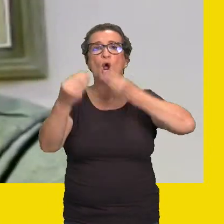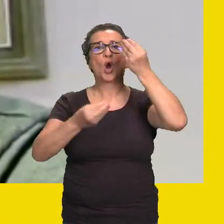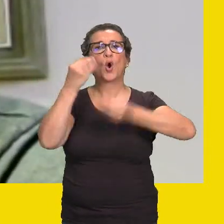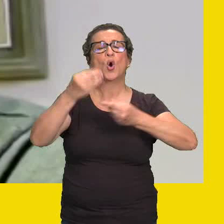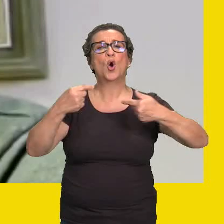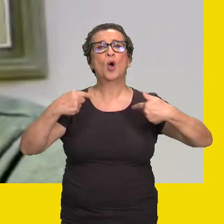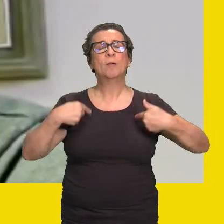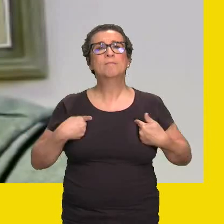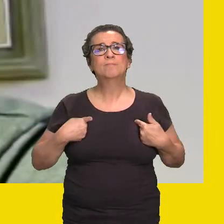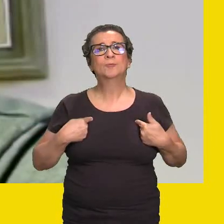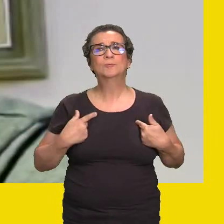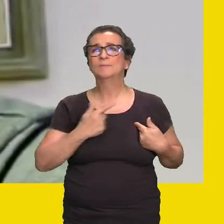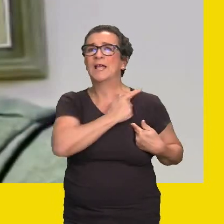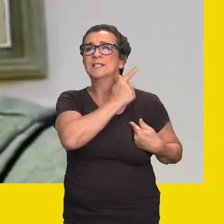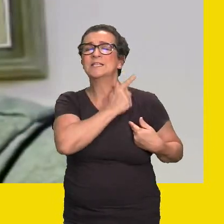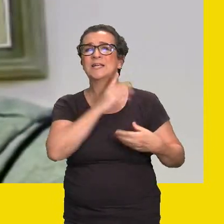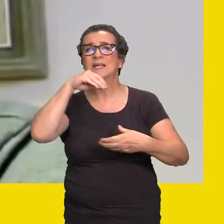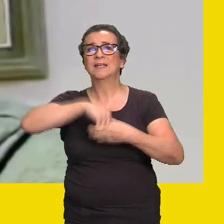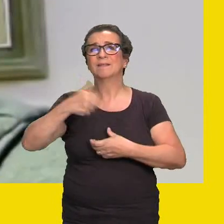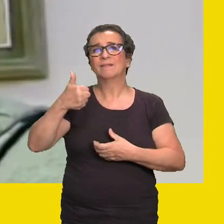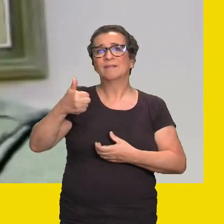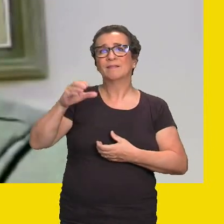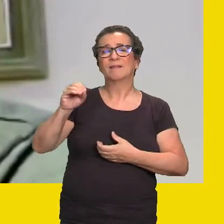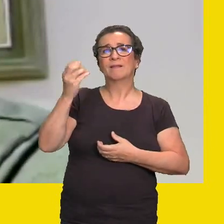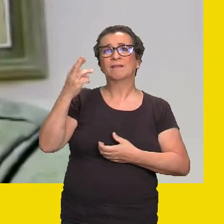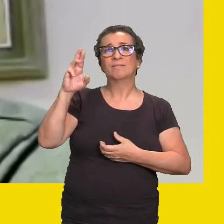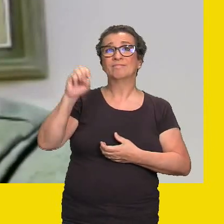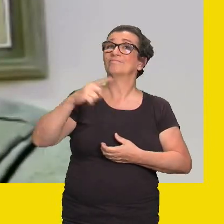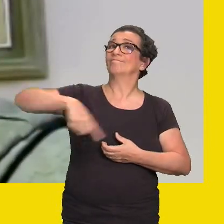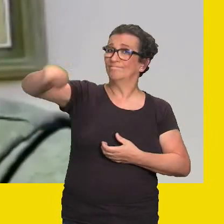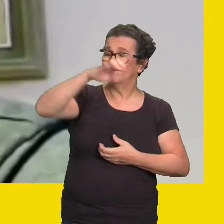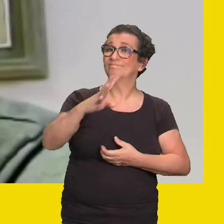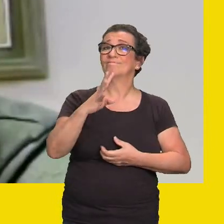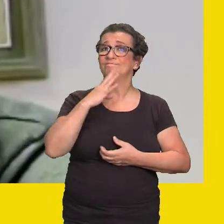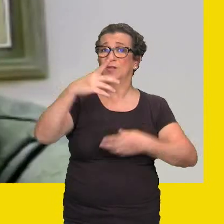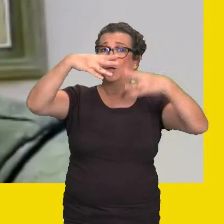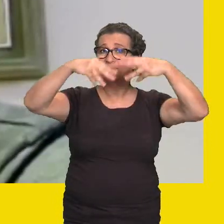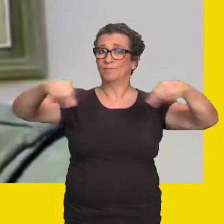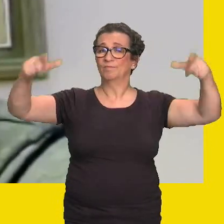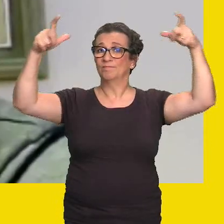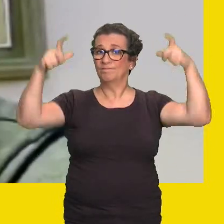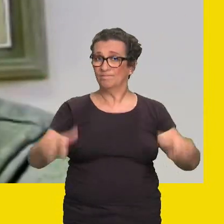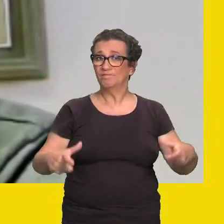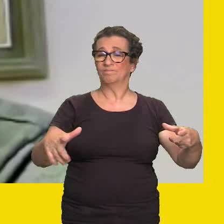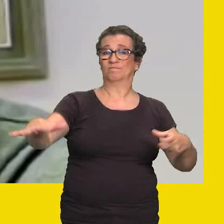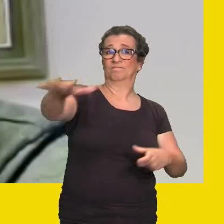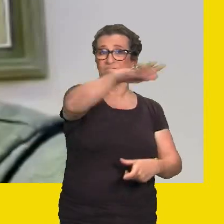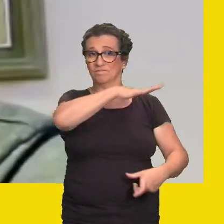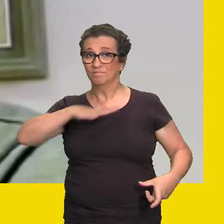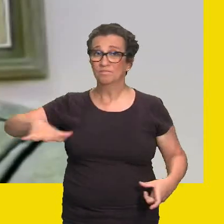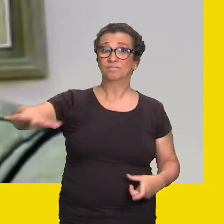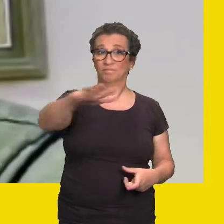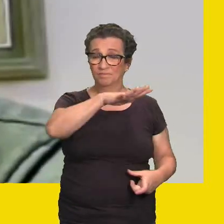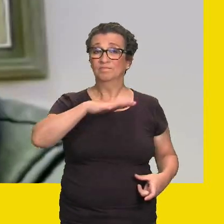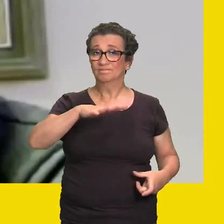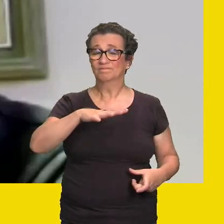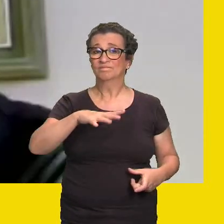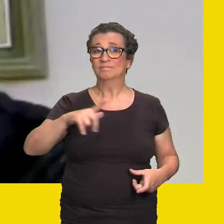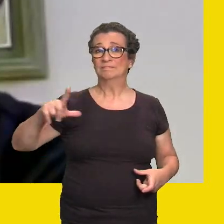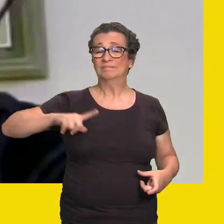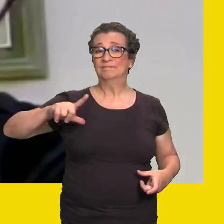da nossa gerência de educação da Décima CRE, para quem conhece, é o território da Décima CRE, um território que